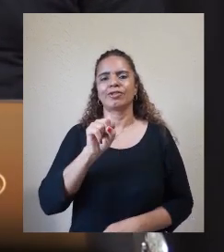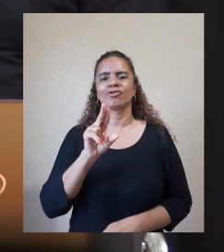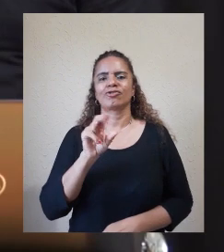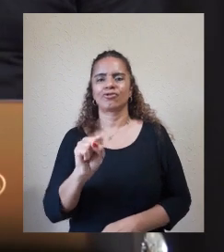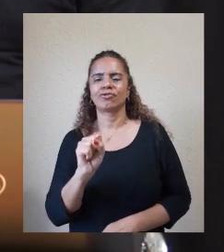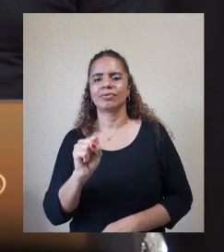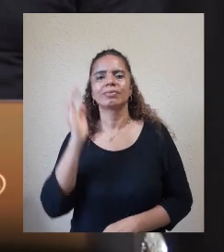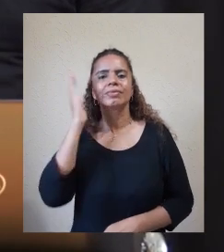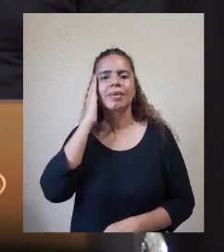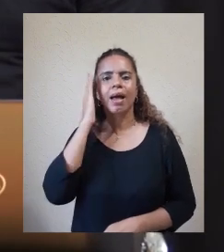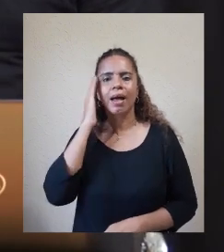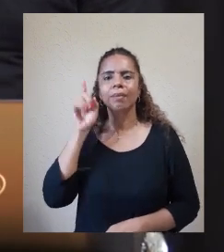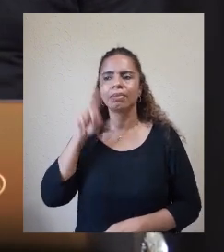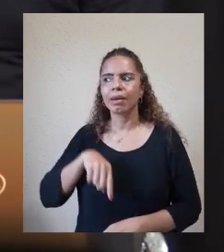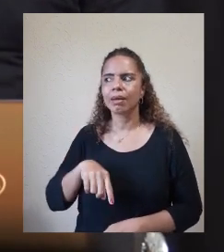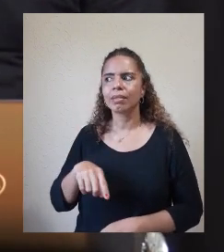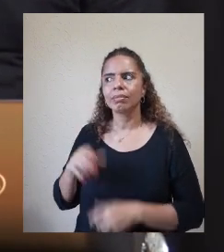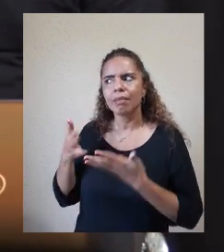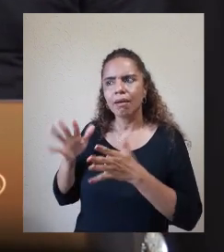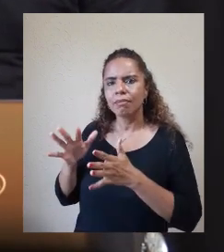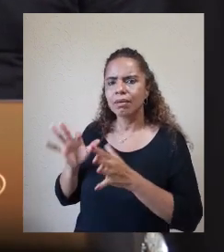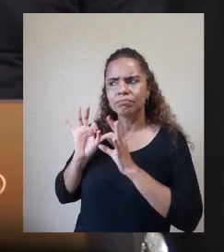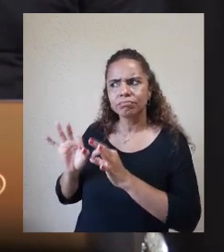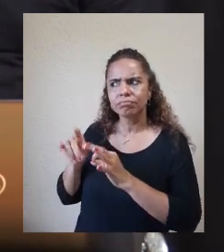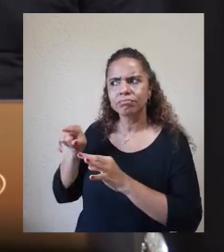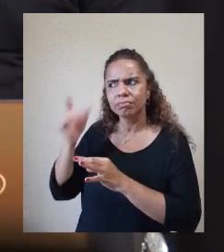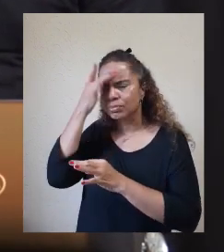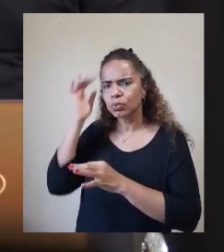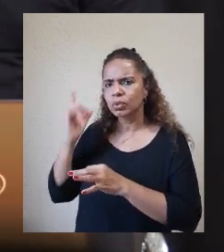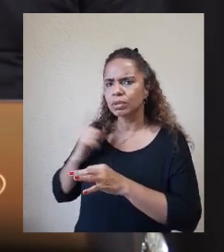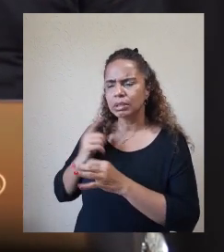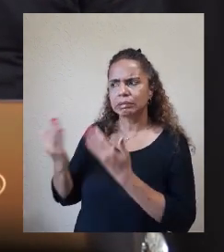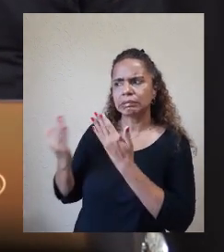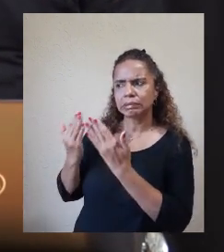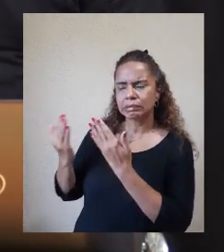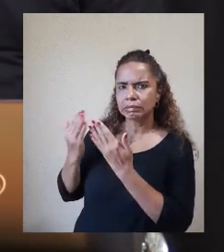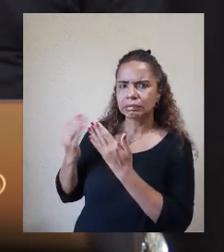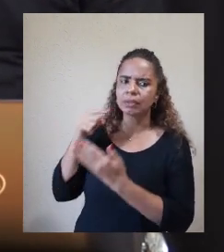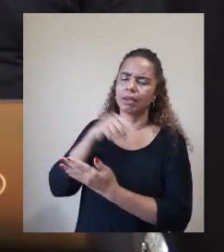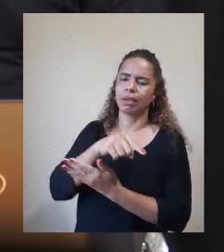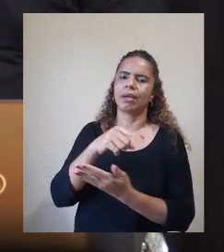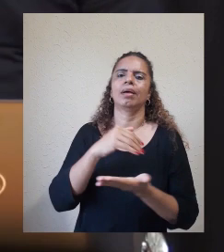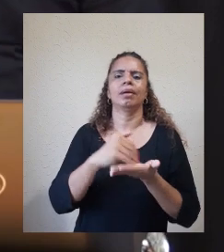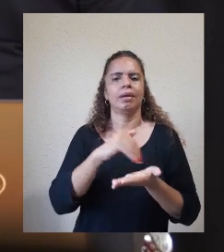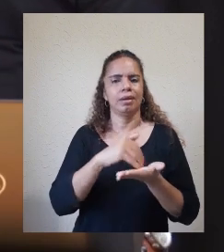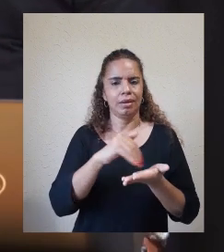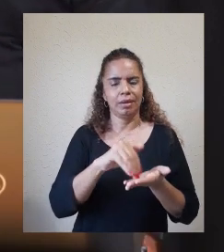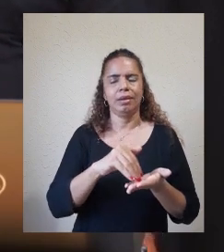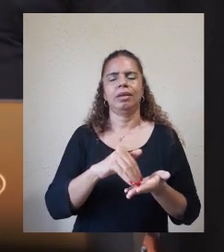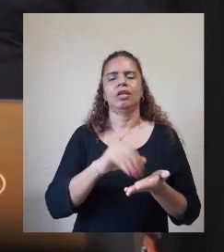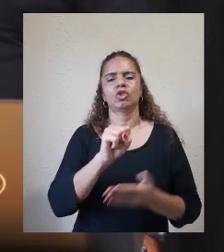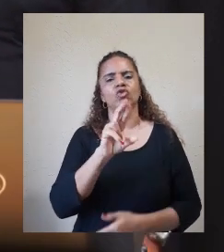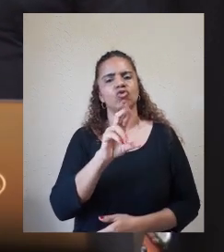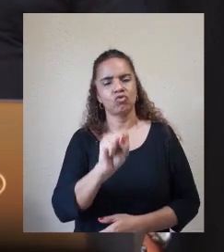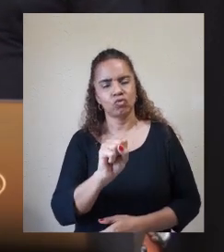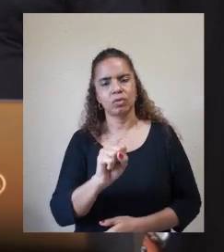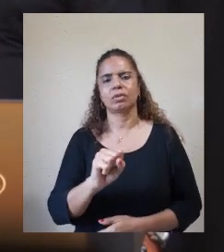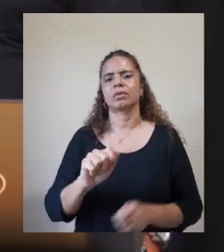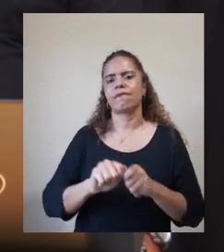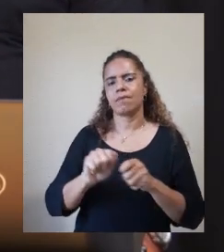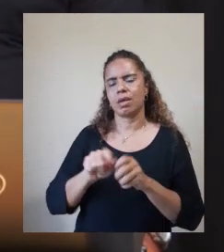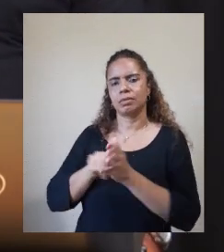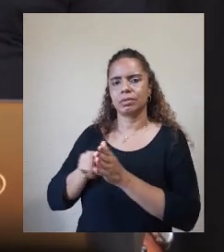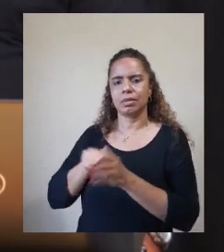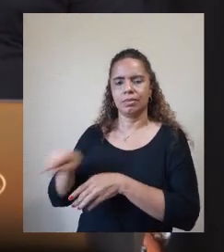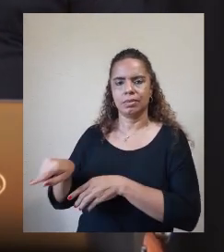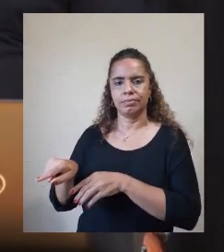amigo. Né? Então, eu dou plantão no Hospital São José, amanhã, inclusive, vou estar de plantão lá,